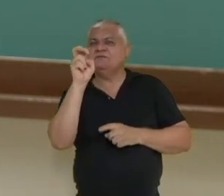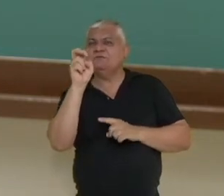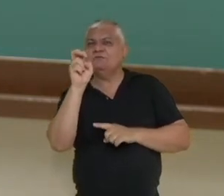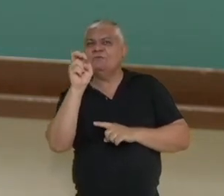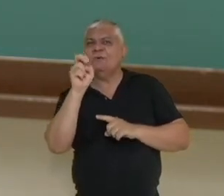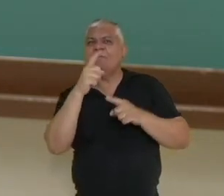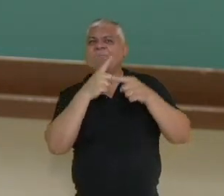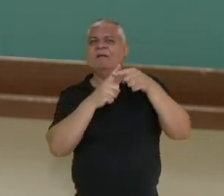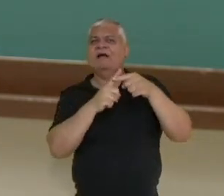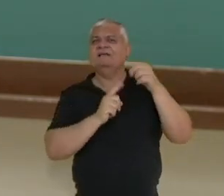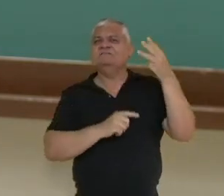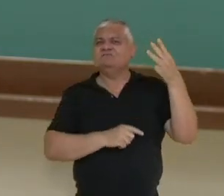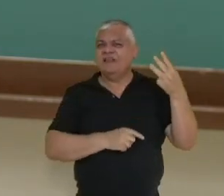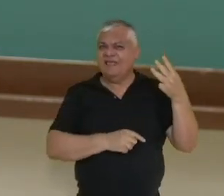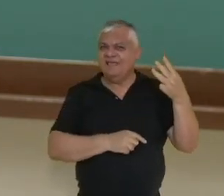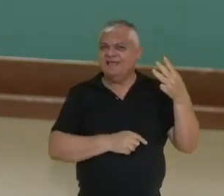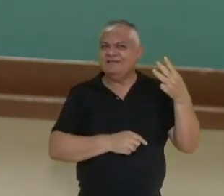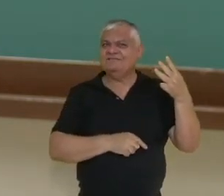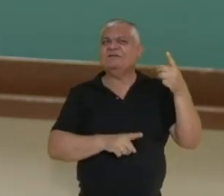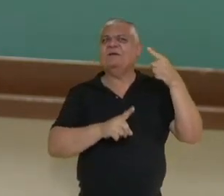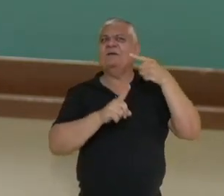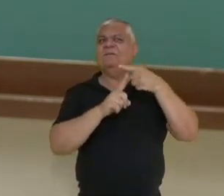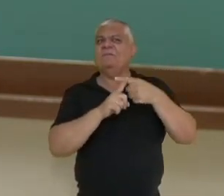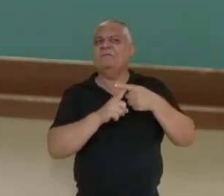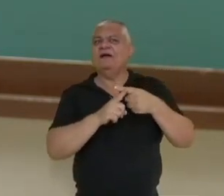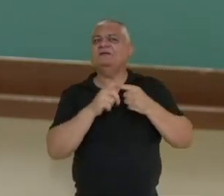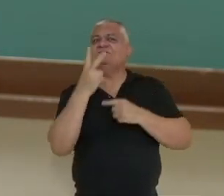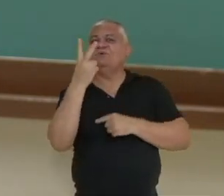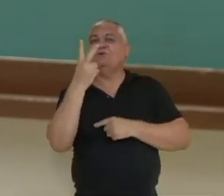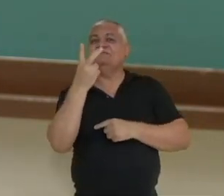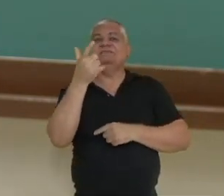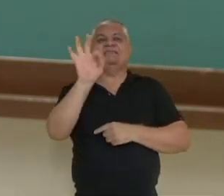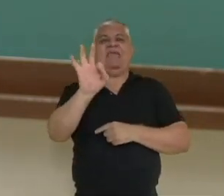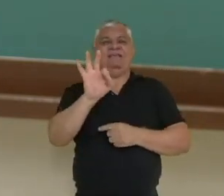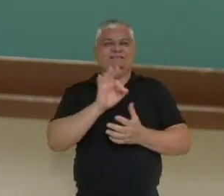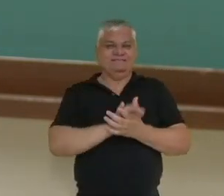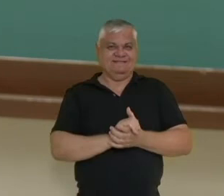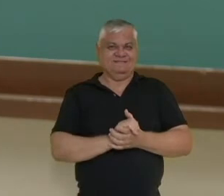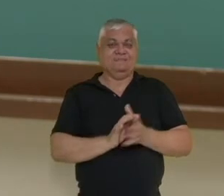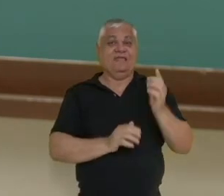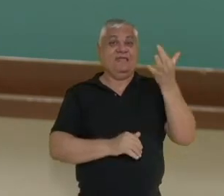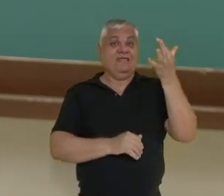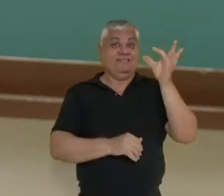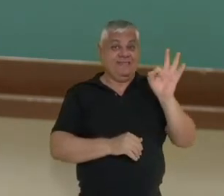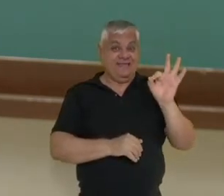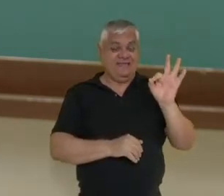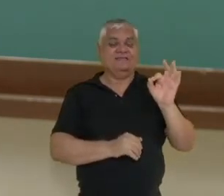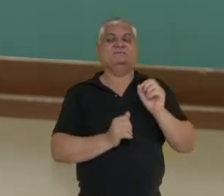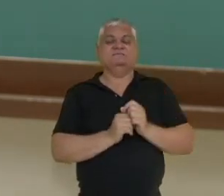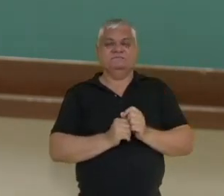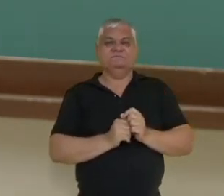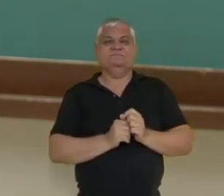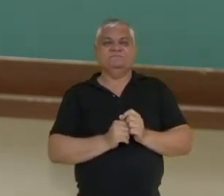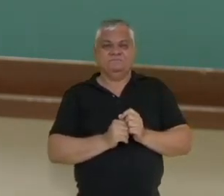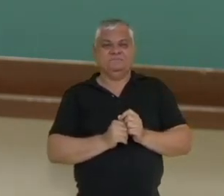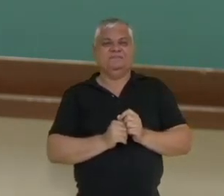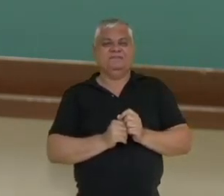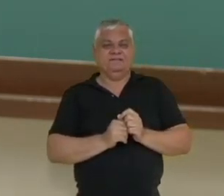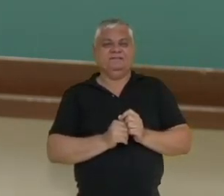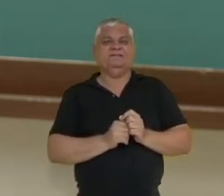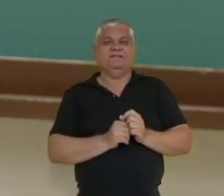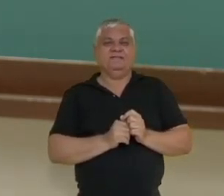doces, mais 3, 8, mais 2, 10, né? Então, nós vamos ter 5 repetições do